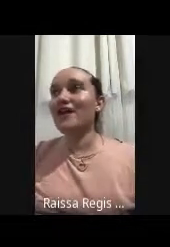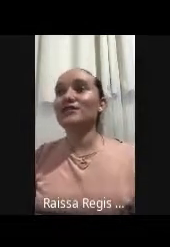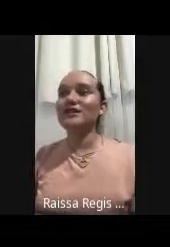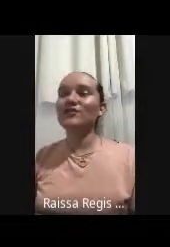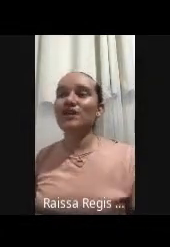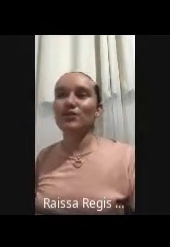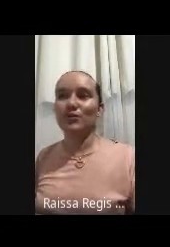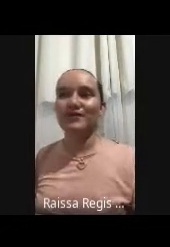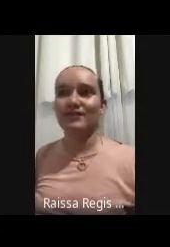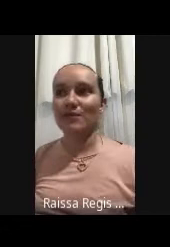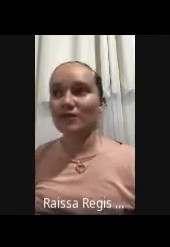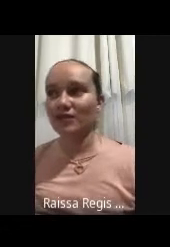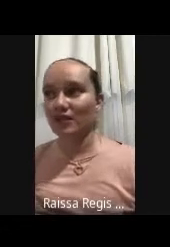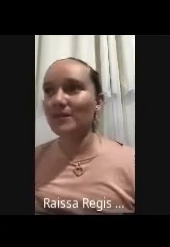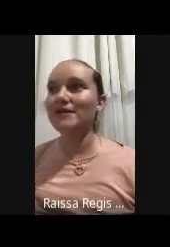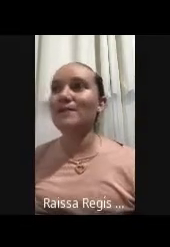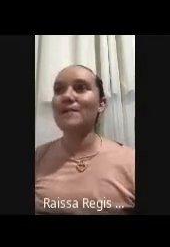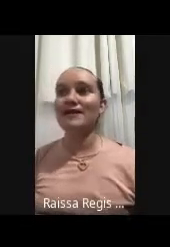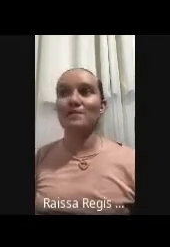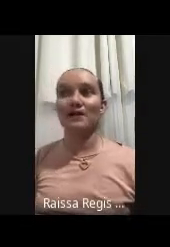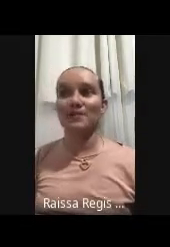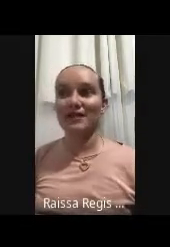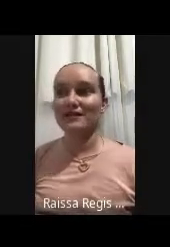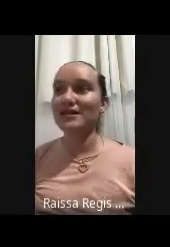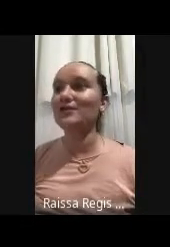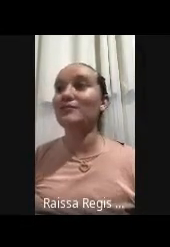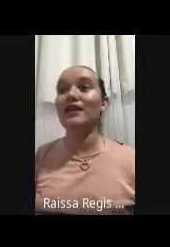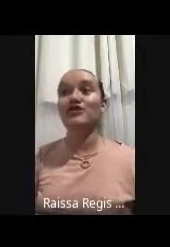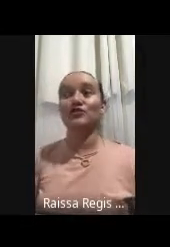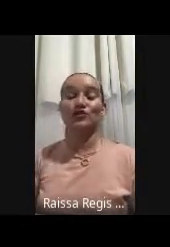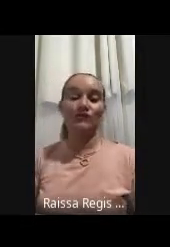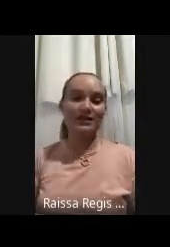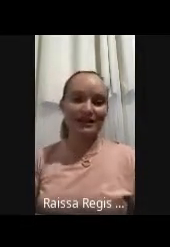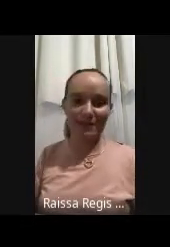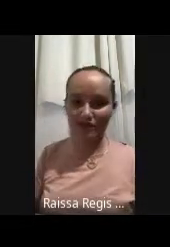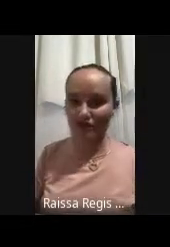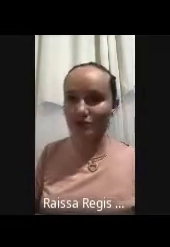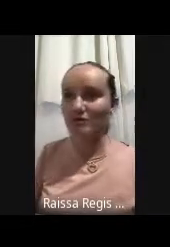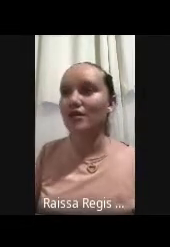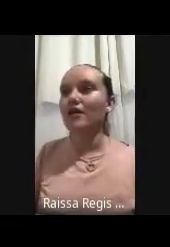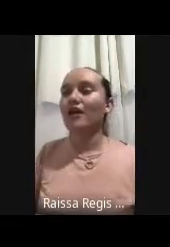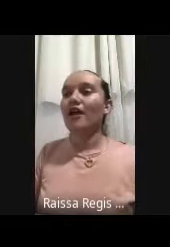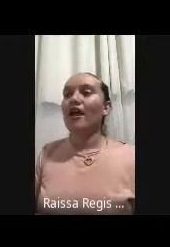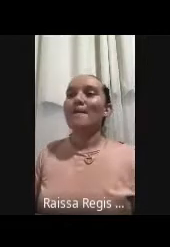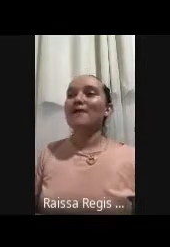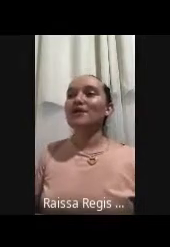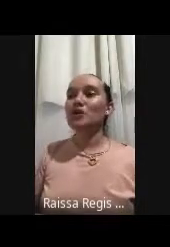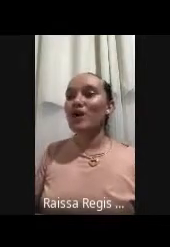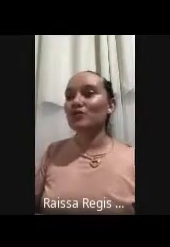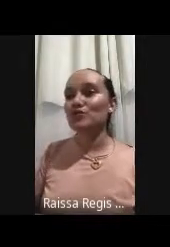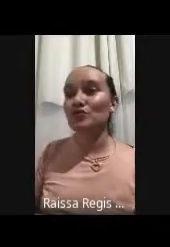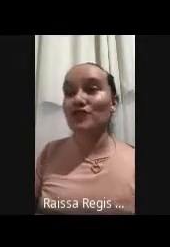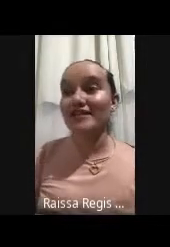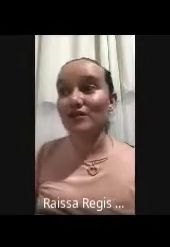13. Auxilia os tradutores e intérpretes de Libras na preparação para interpretação e também registro de novos sinais aprendidos. Permite que